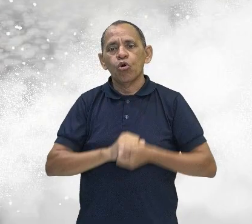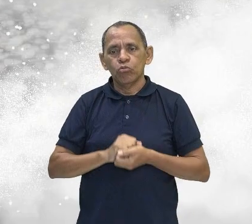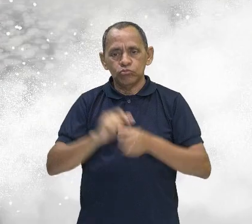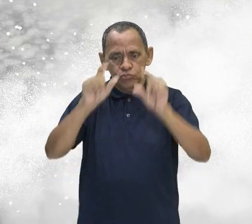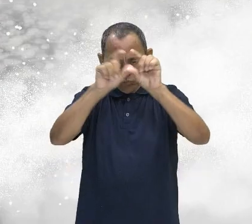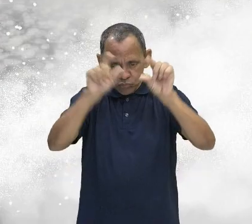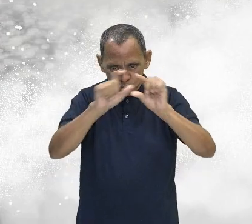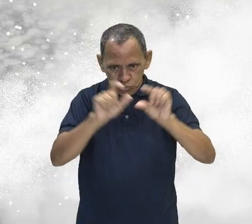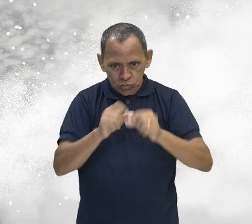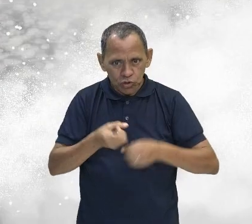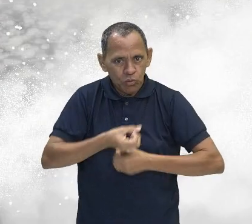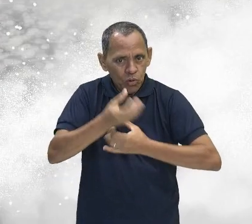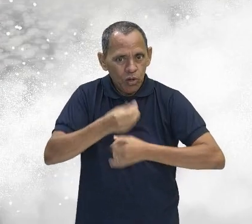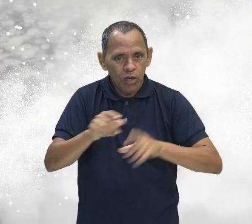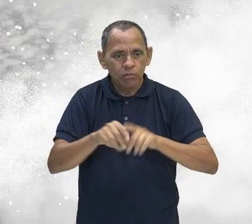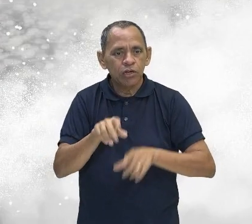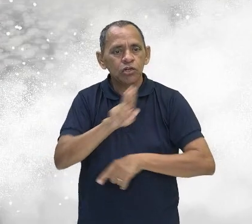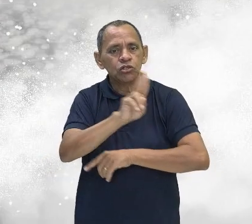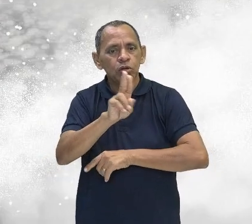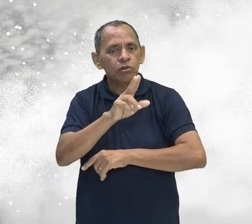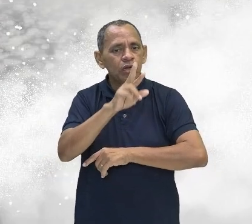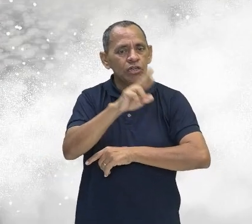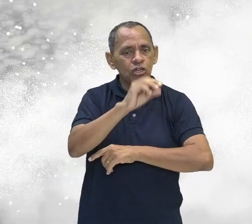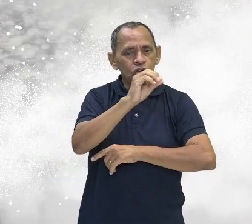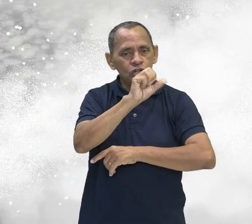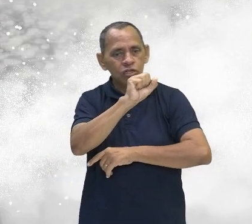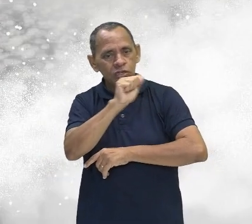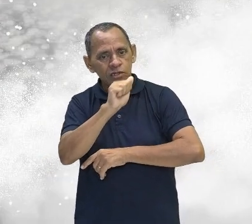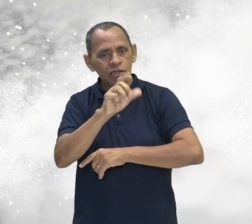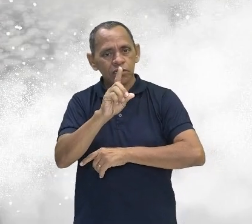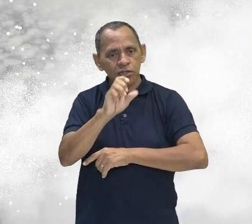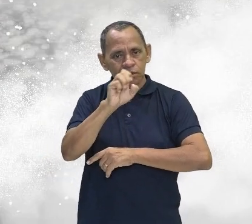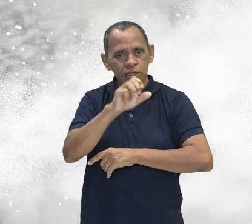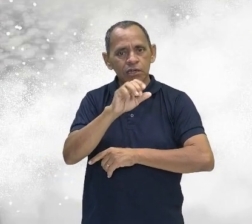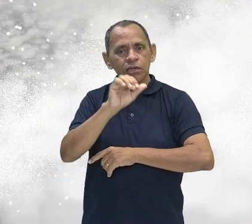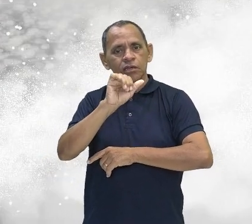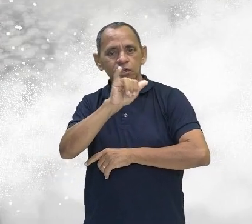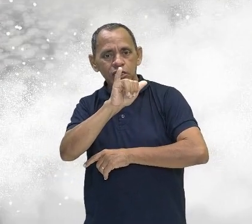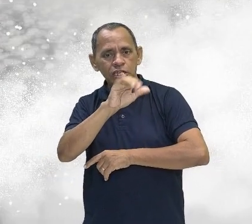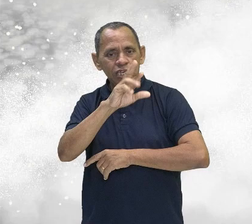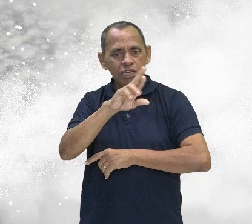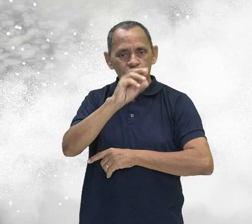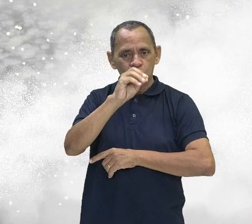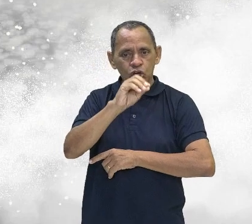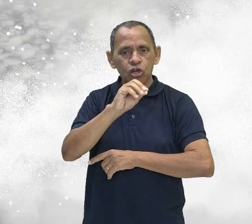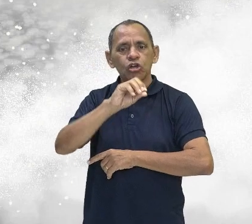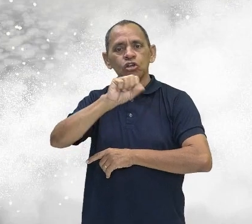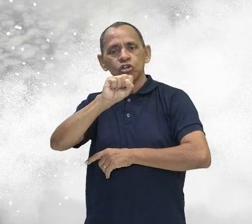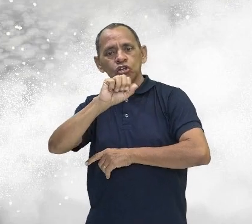poema, que se chama Rosa de Hiroshima. É um poema que foi escrito ali pela